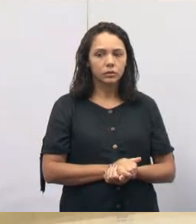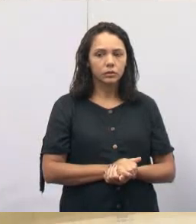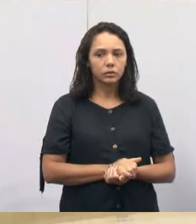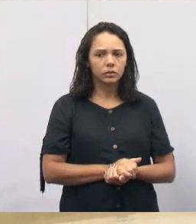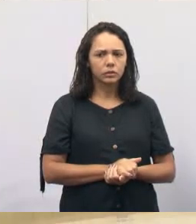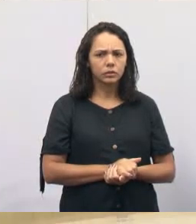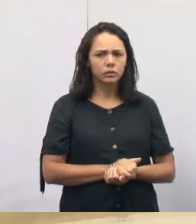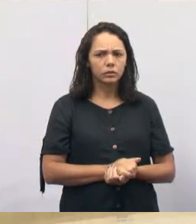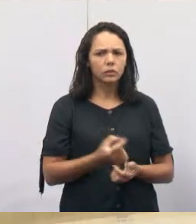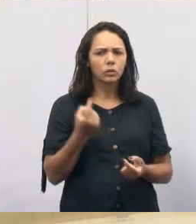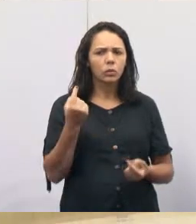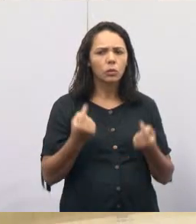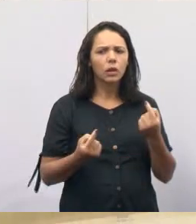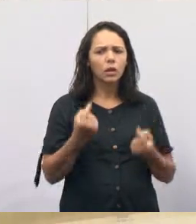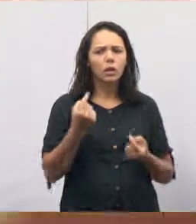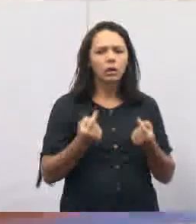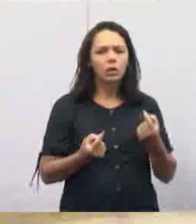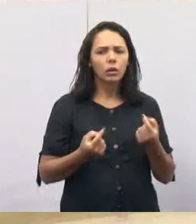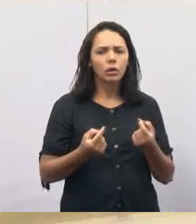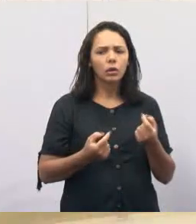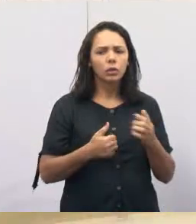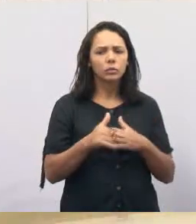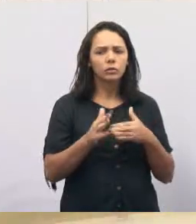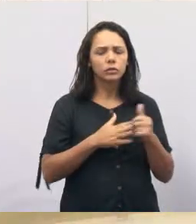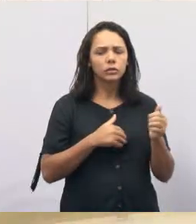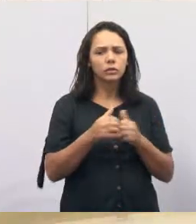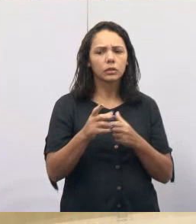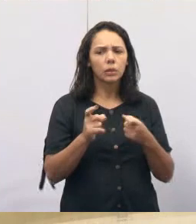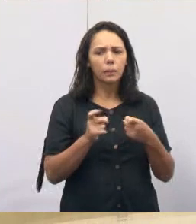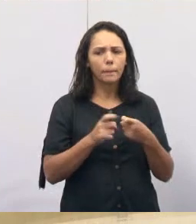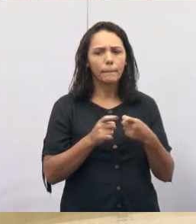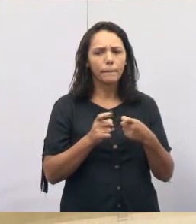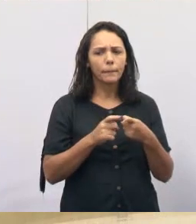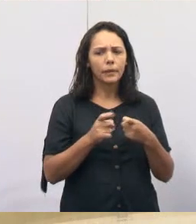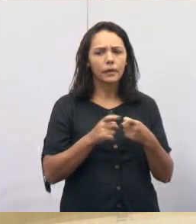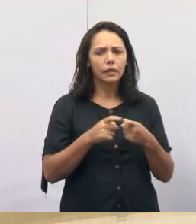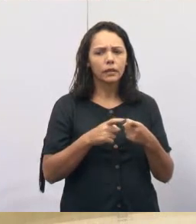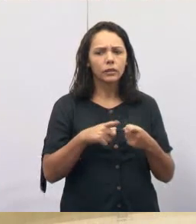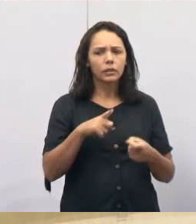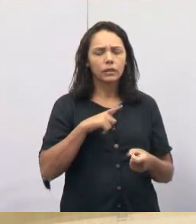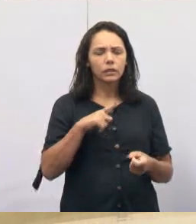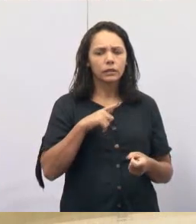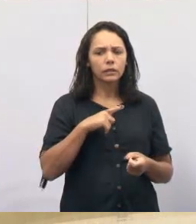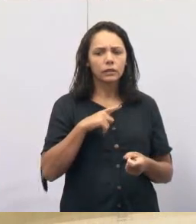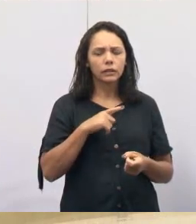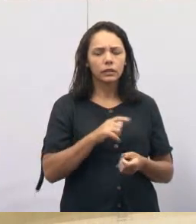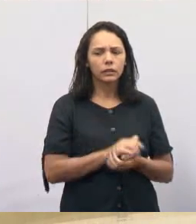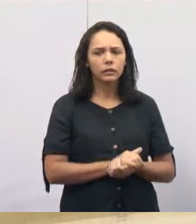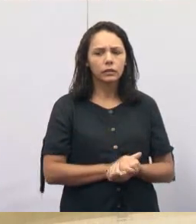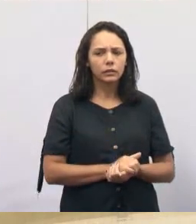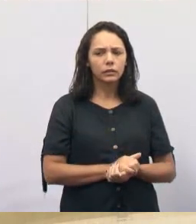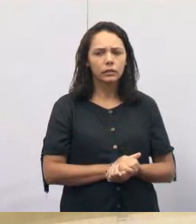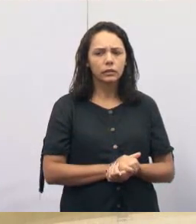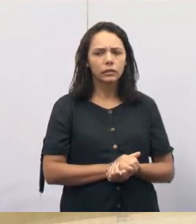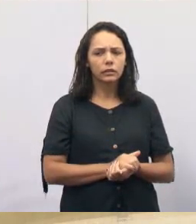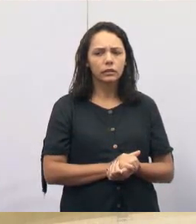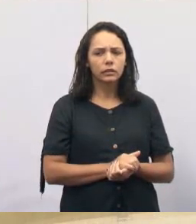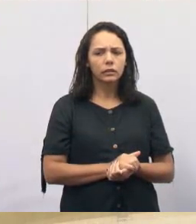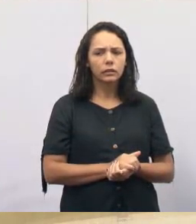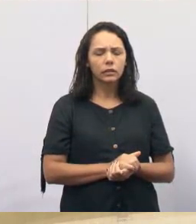Quais as especialidades médicas de média e alta complexidade existentes na rede municipal? Especialidade